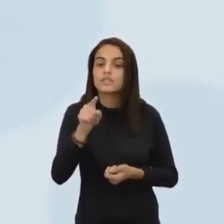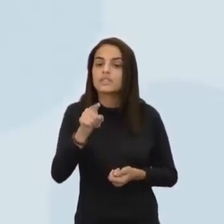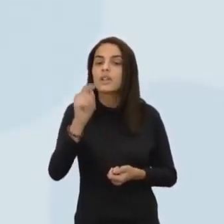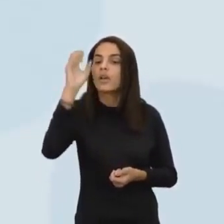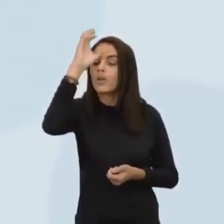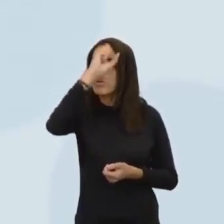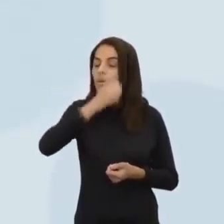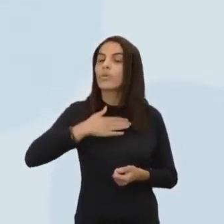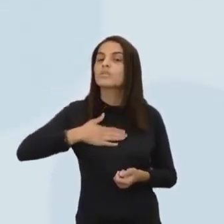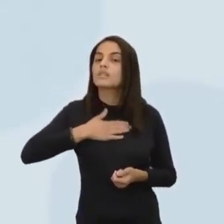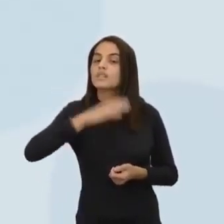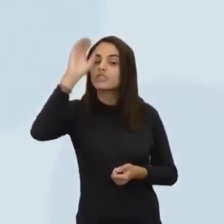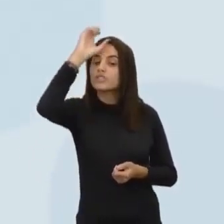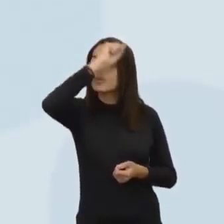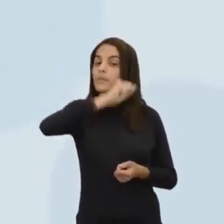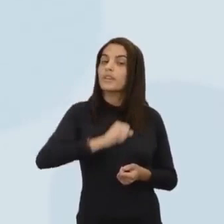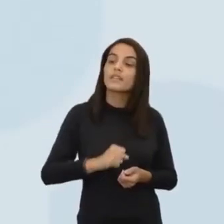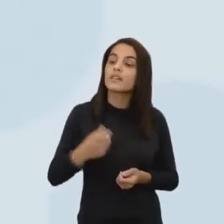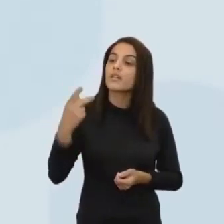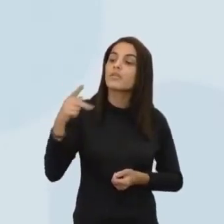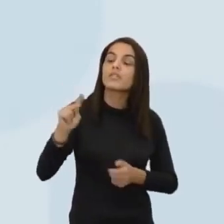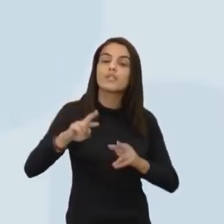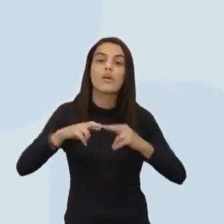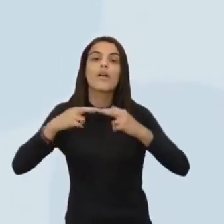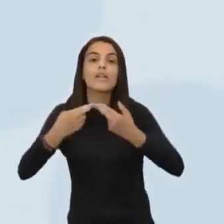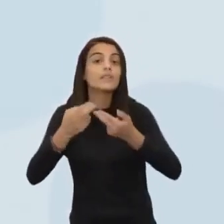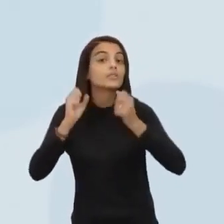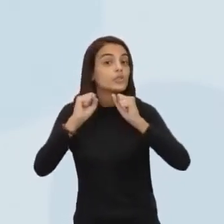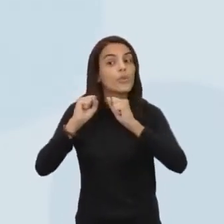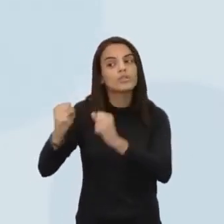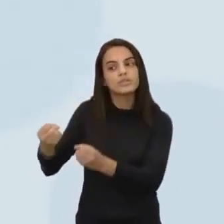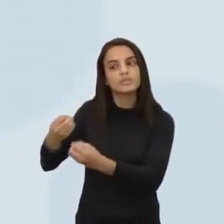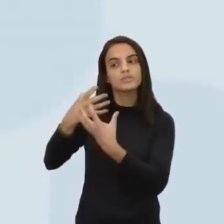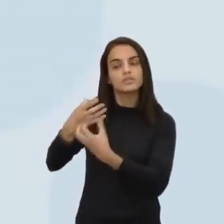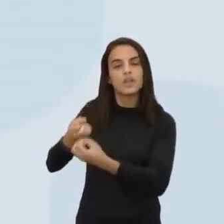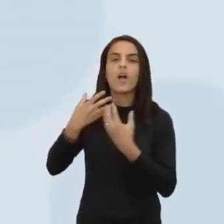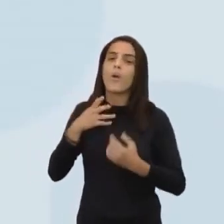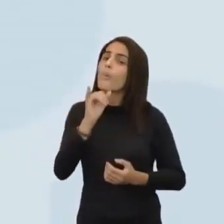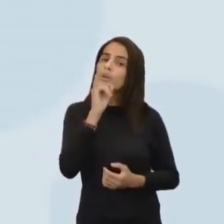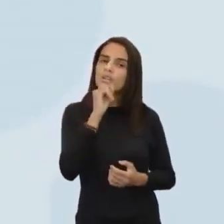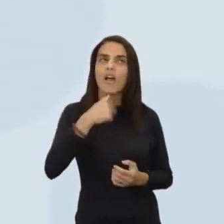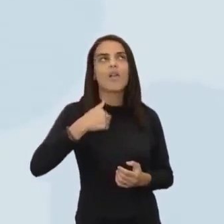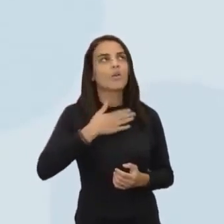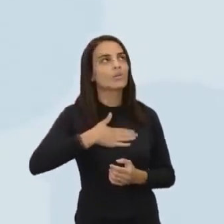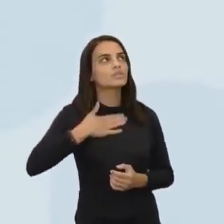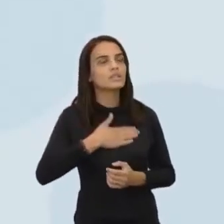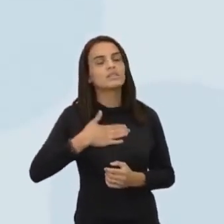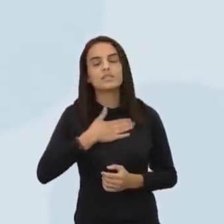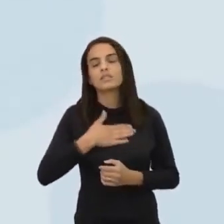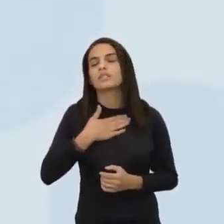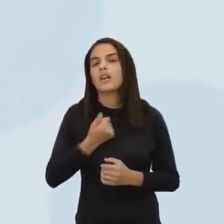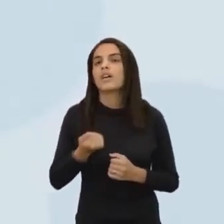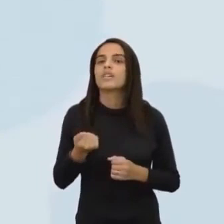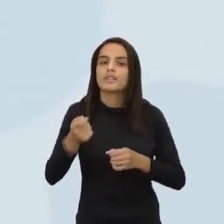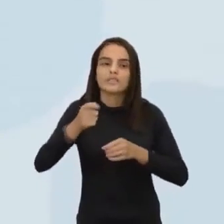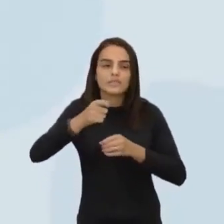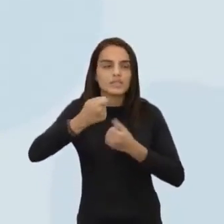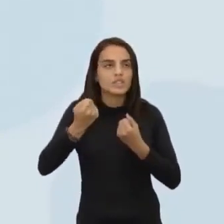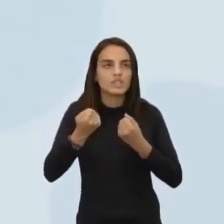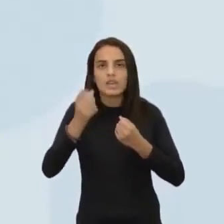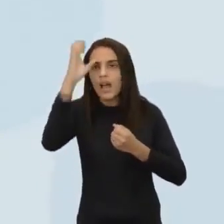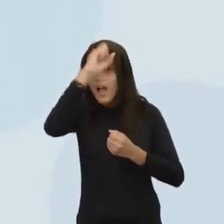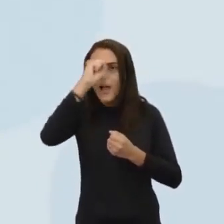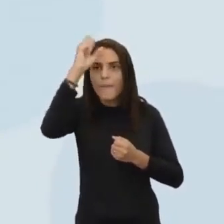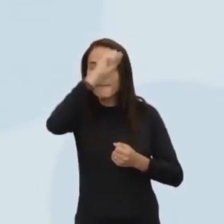alguém da sua rede colaborativa poderia ensinar? Pode ser, eu gostaria de aprender a fazer uma torta de